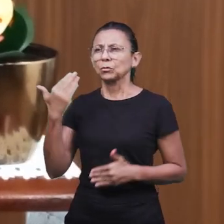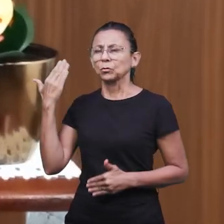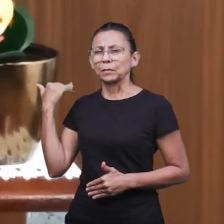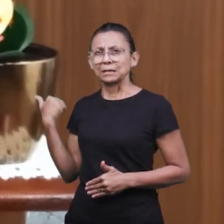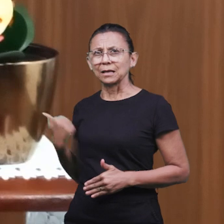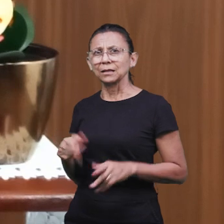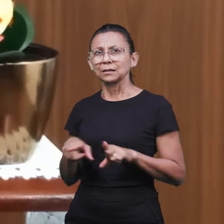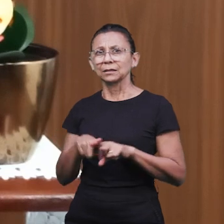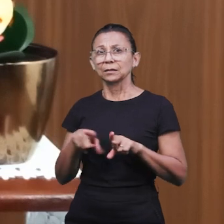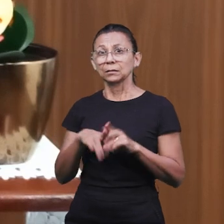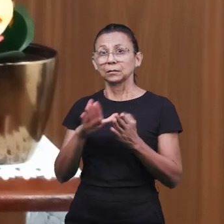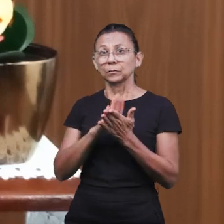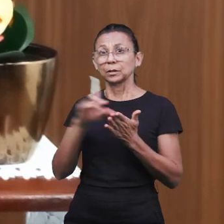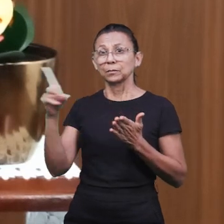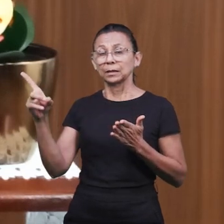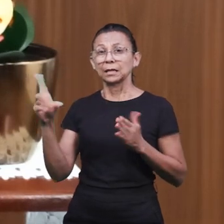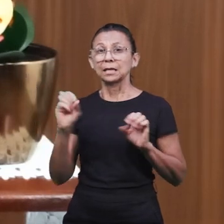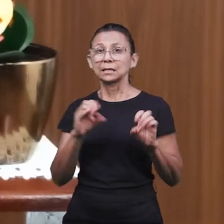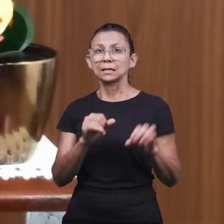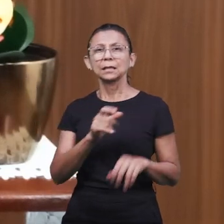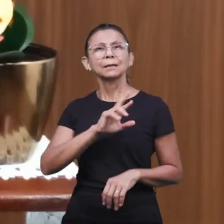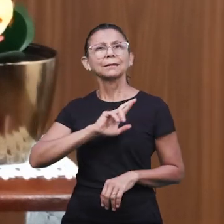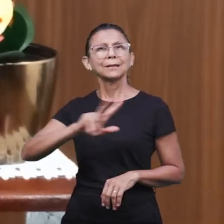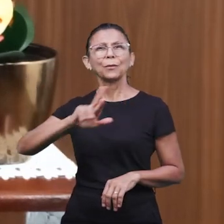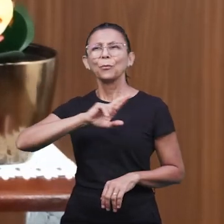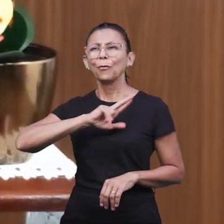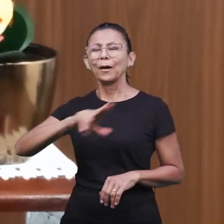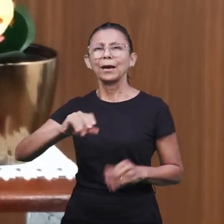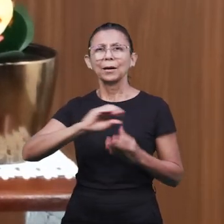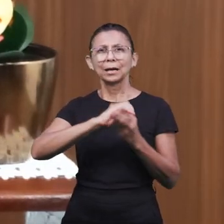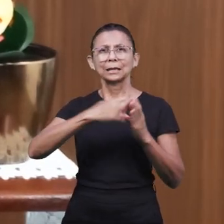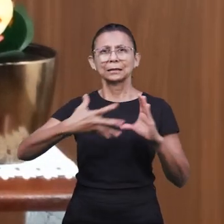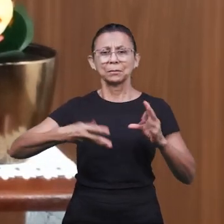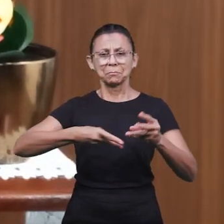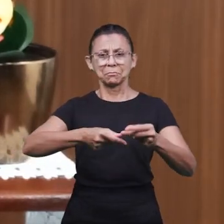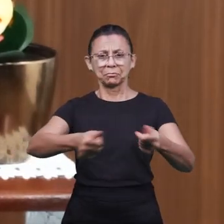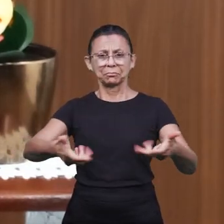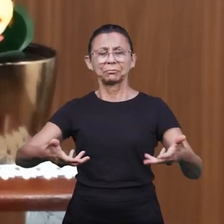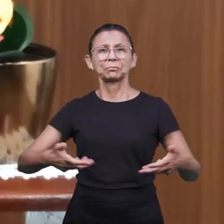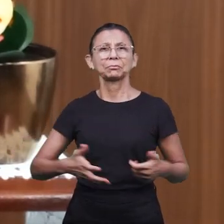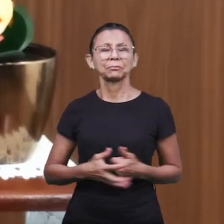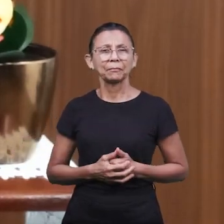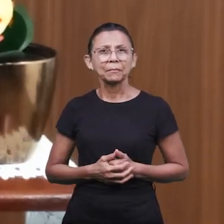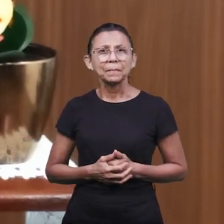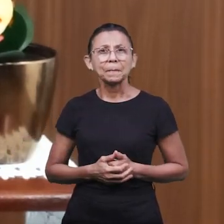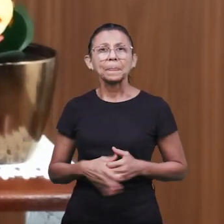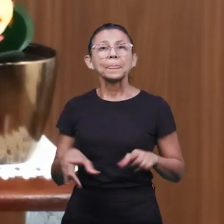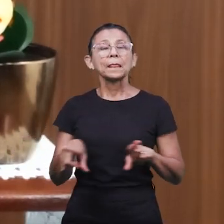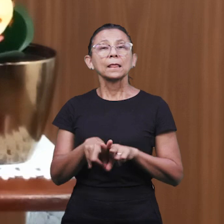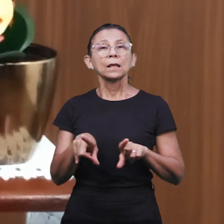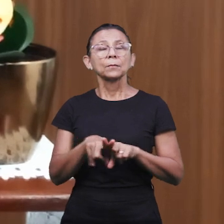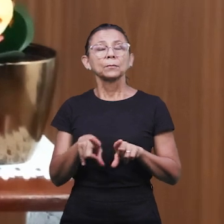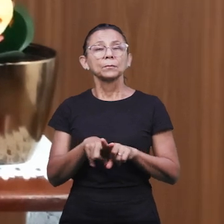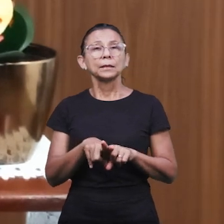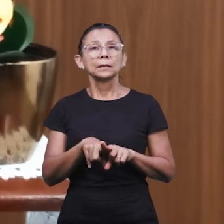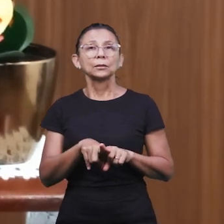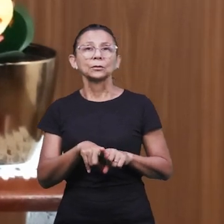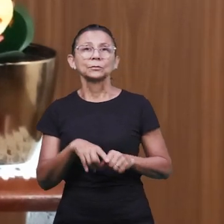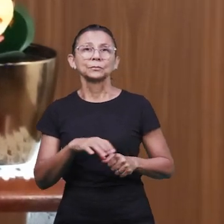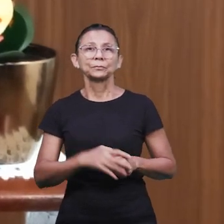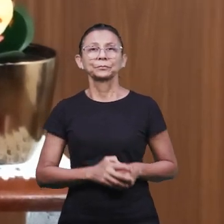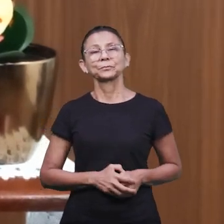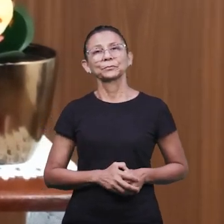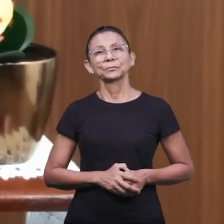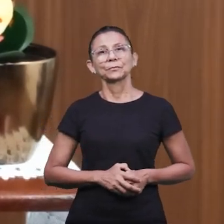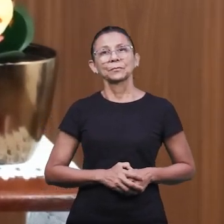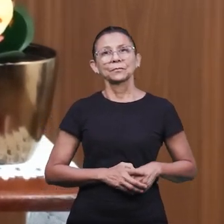nos ensina, não é? A completa descaracterização de família, a completa descaracterização de